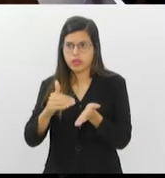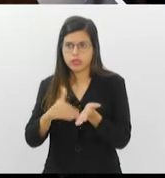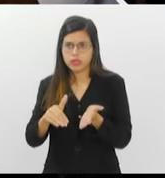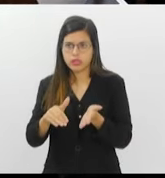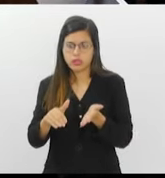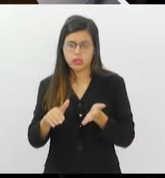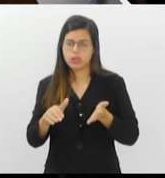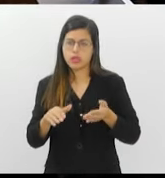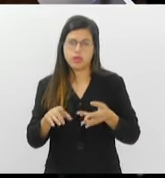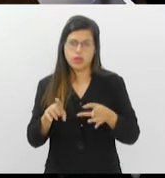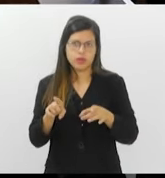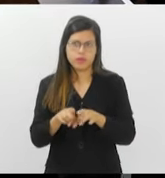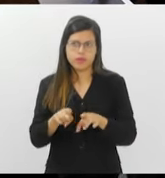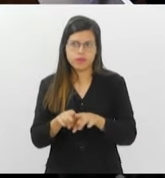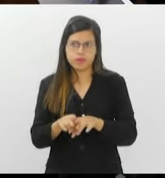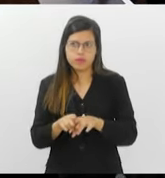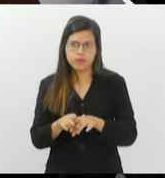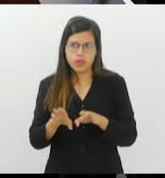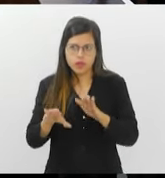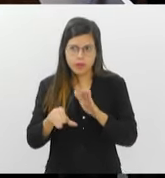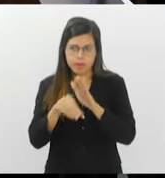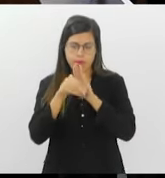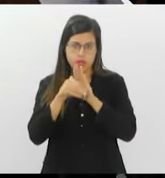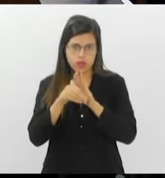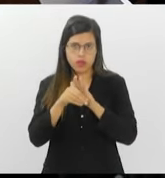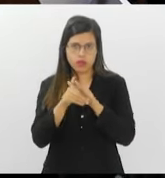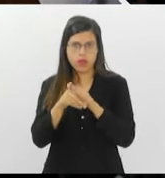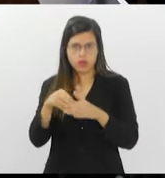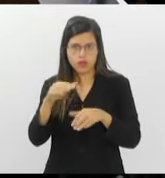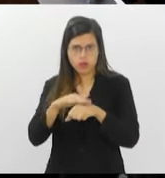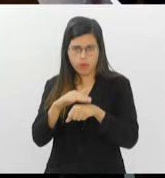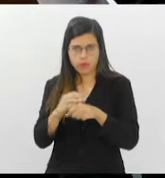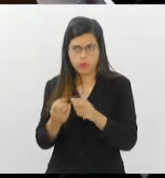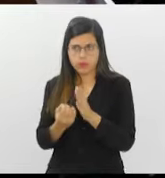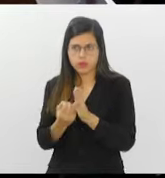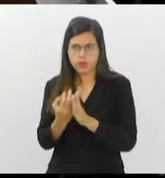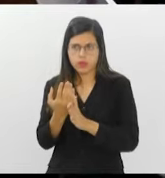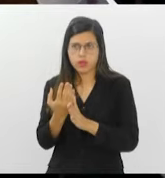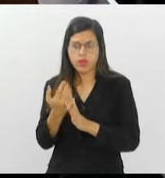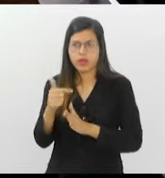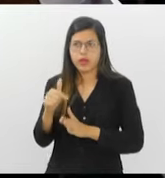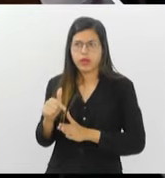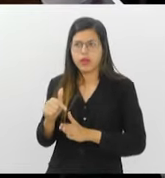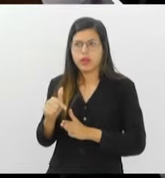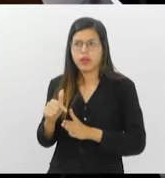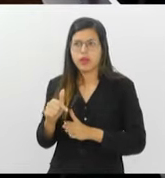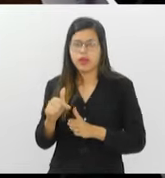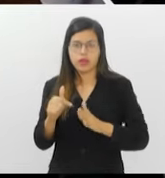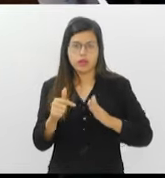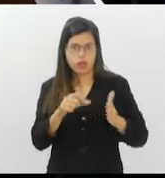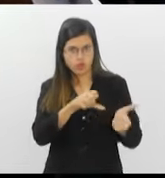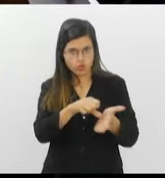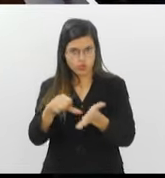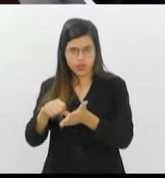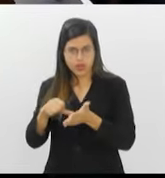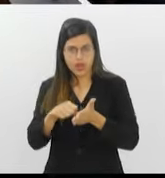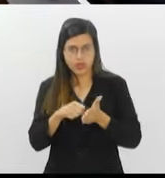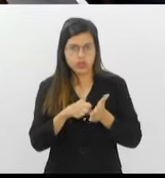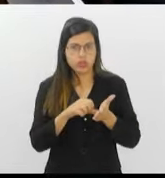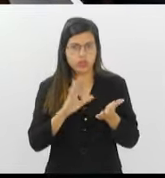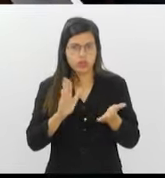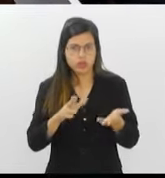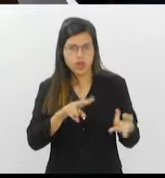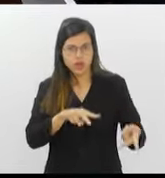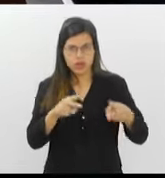também à emenda de minha autoria, que diz que as unidades já transferidas para a gestão da fundação não retornarão